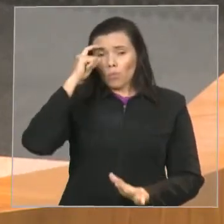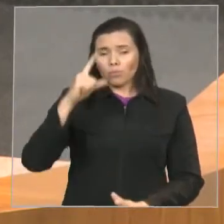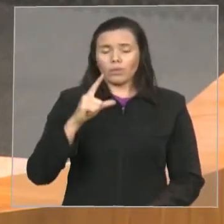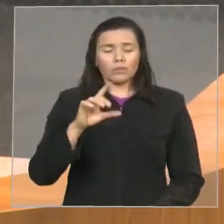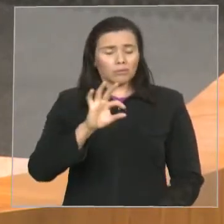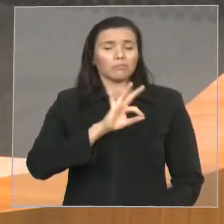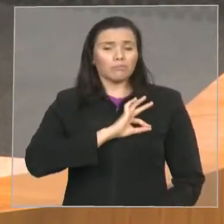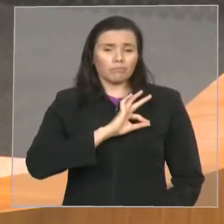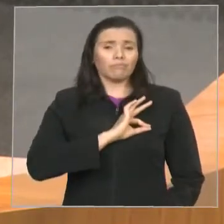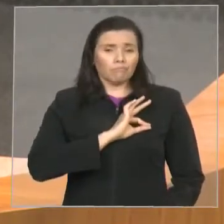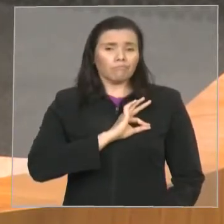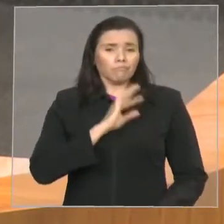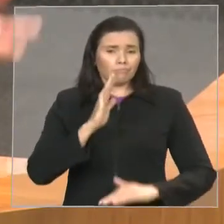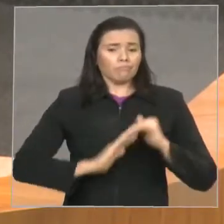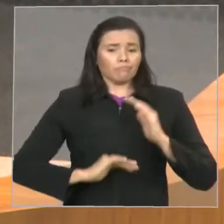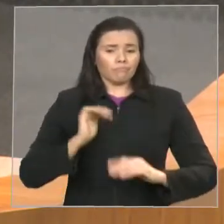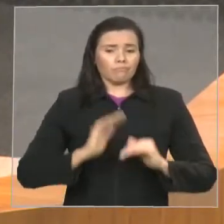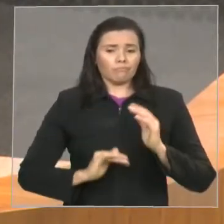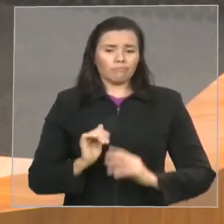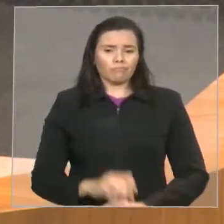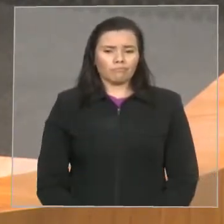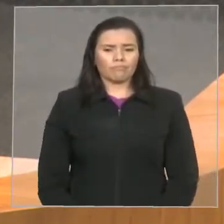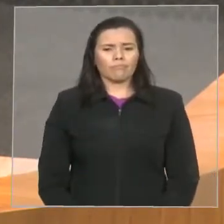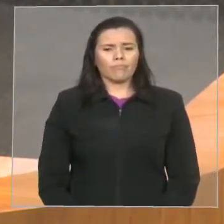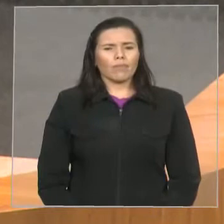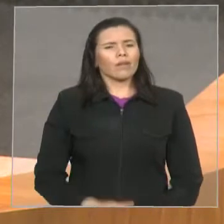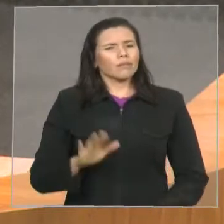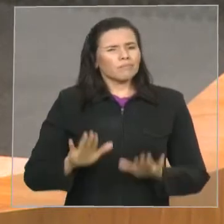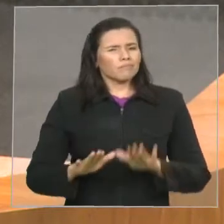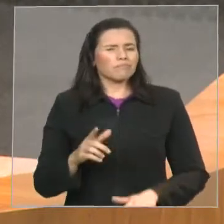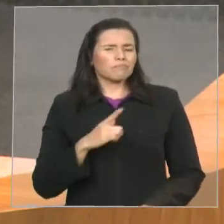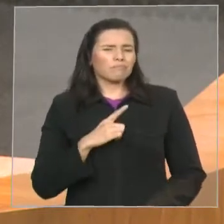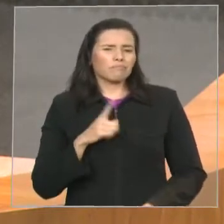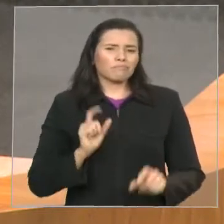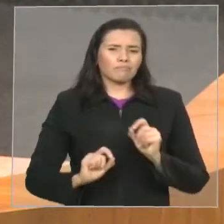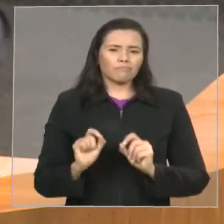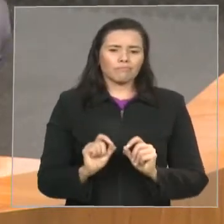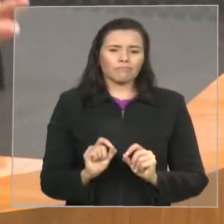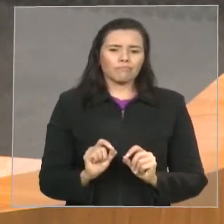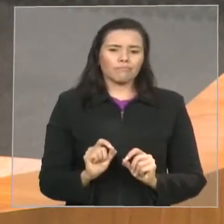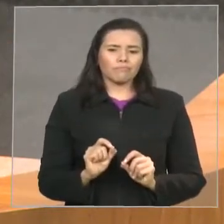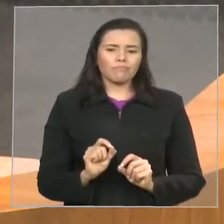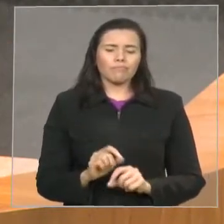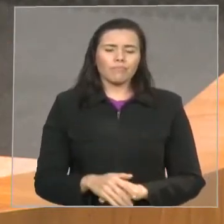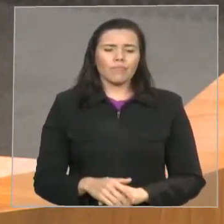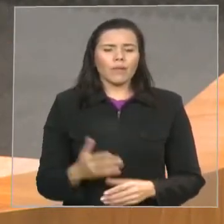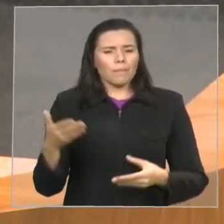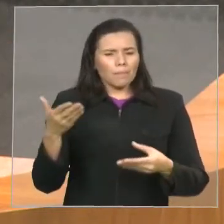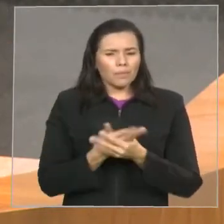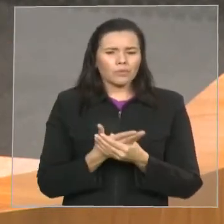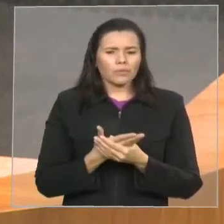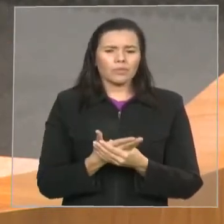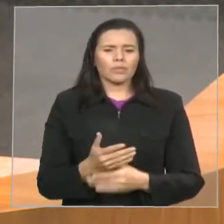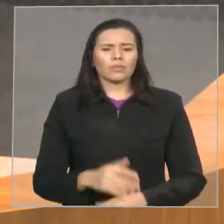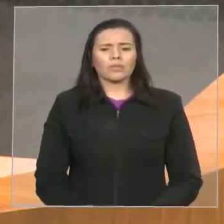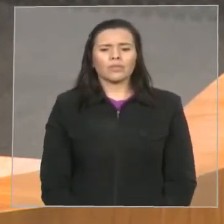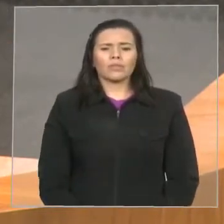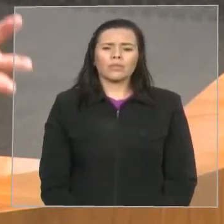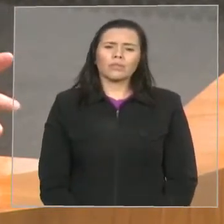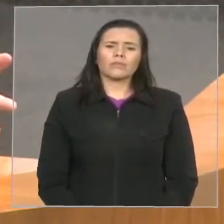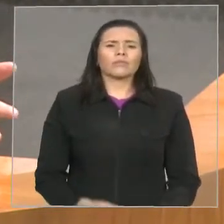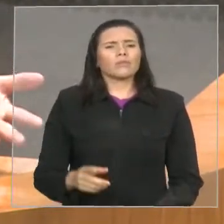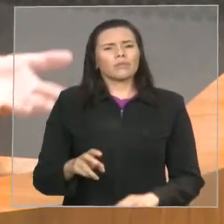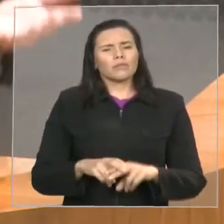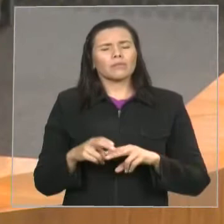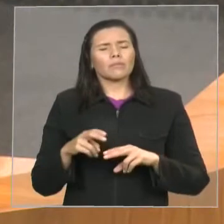Que, às vezes, muitas das vezes, as pessoas abrem um procedimento, muitas das vezes termina pedindo o arquivamento, e quando